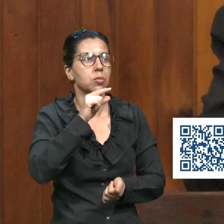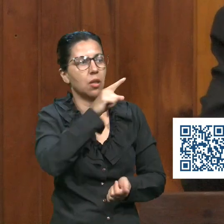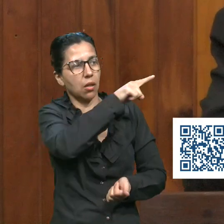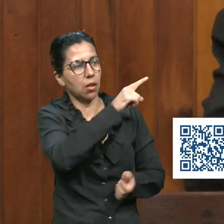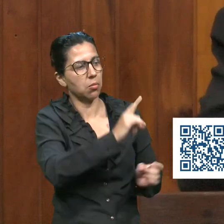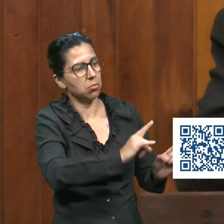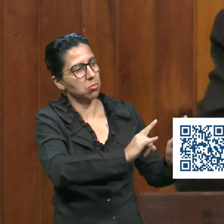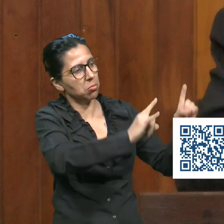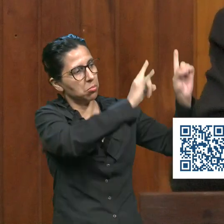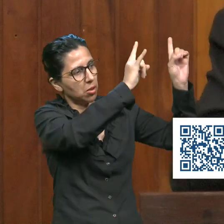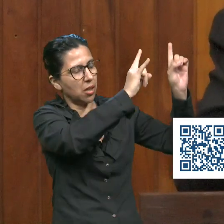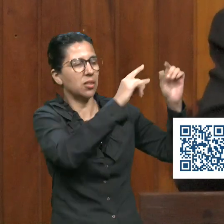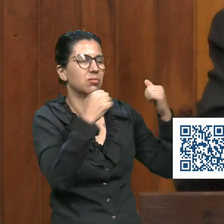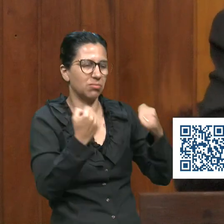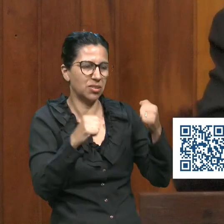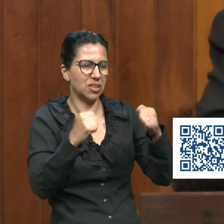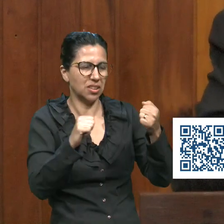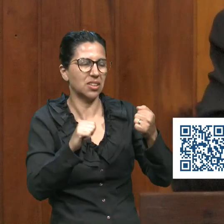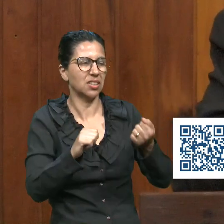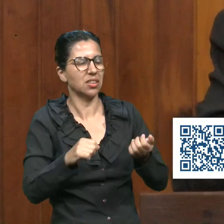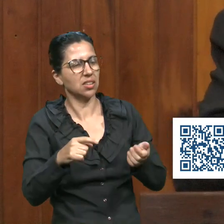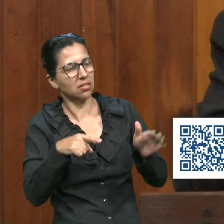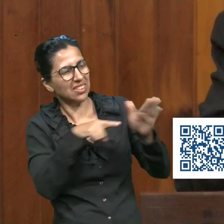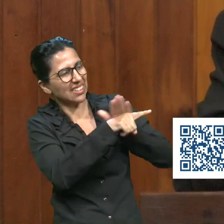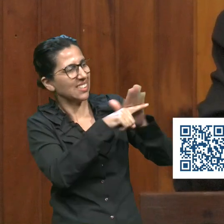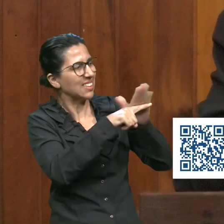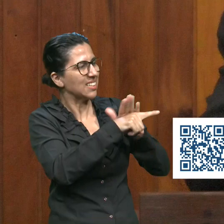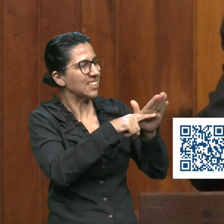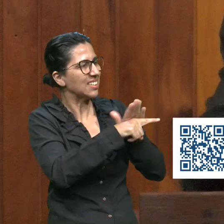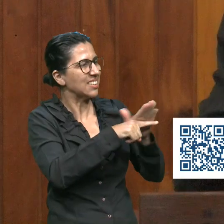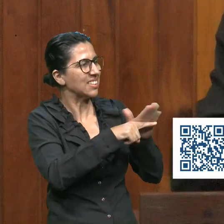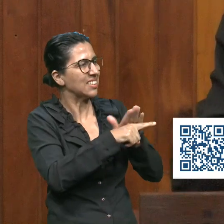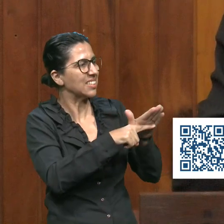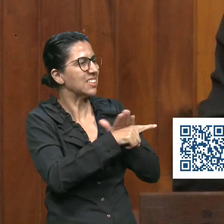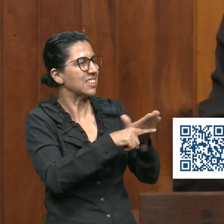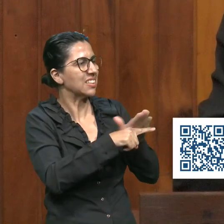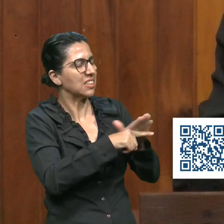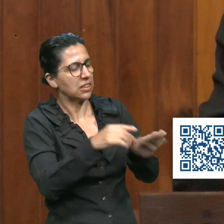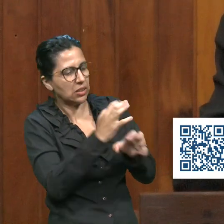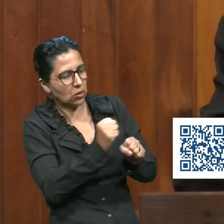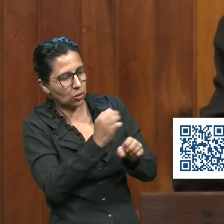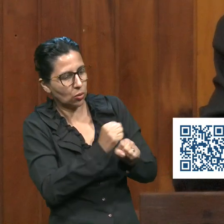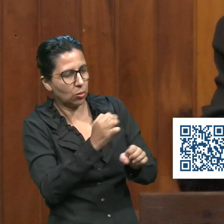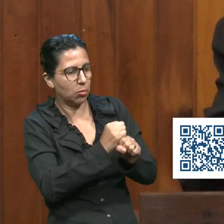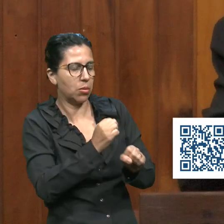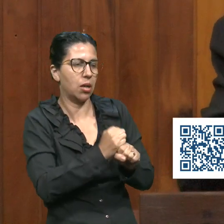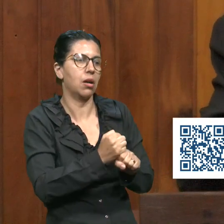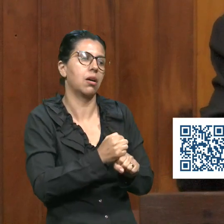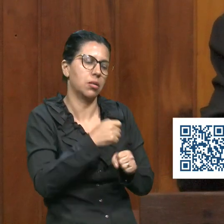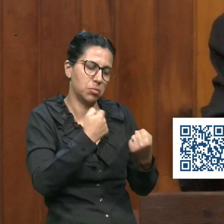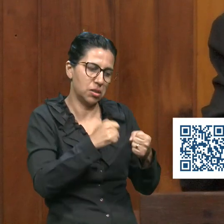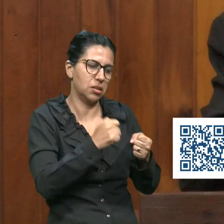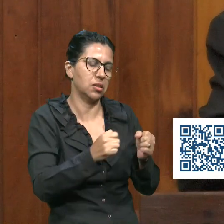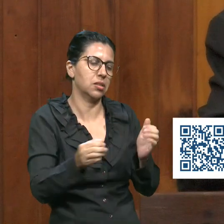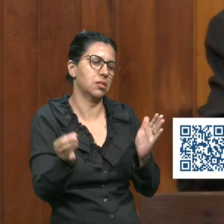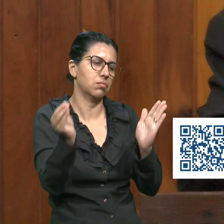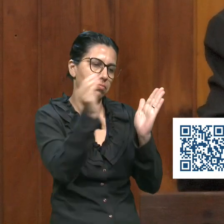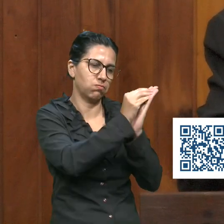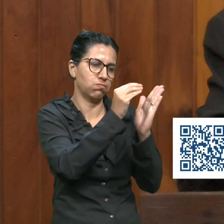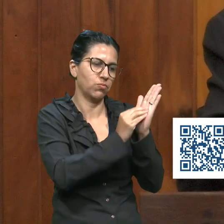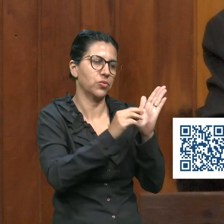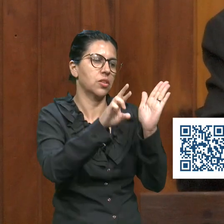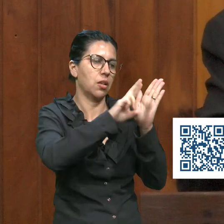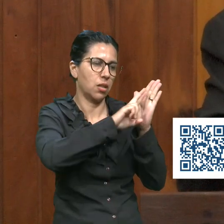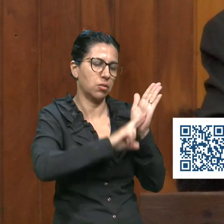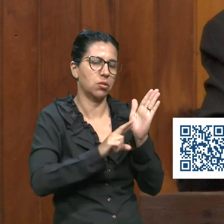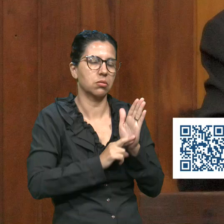É claro que sem laudo técnico é difícil a gente falar de custos, mas eu acho que talvez